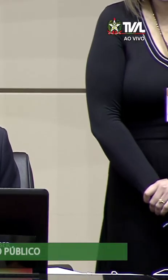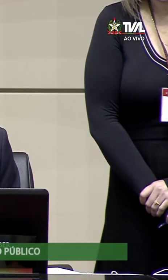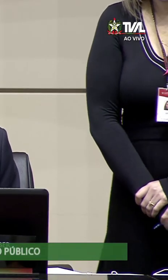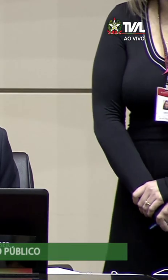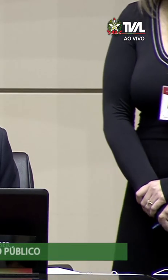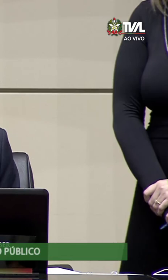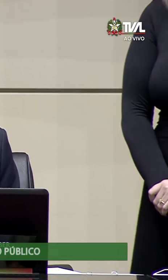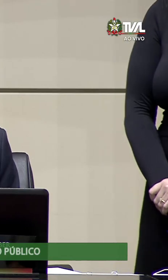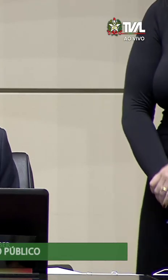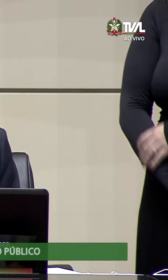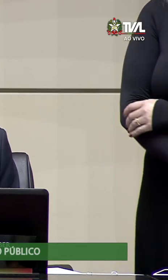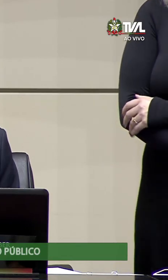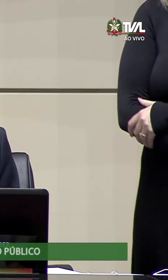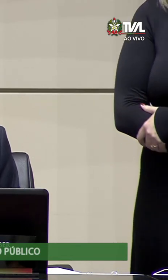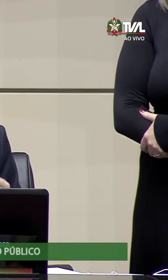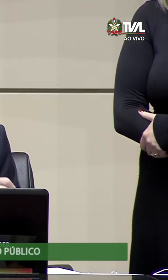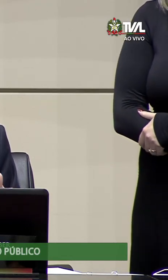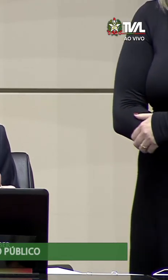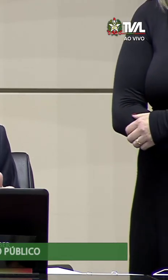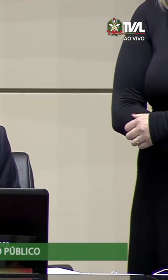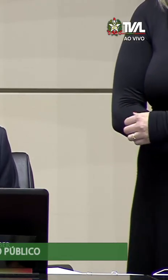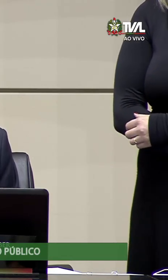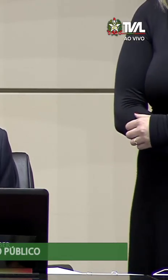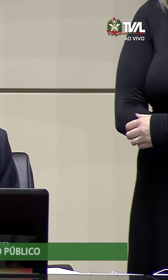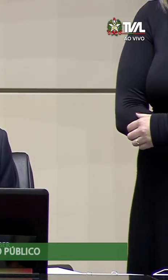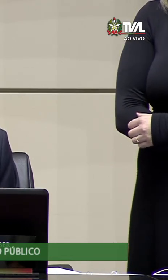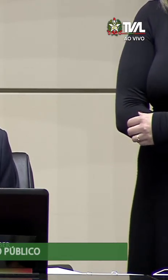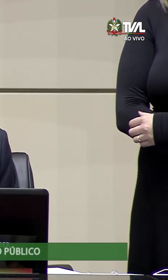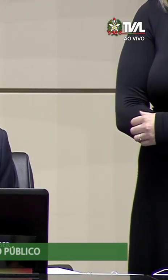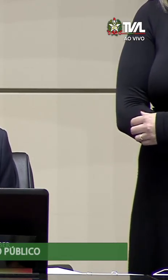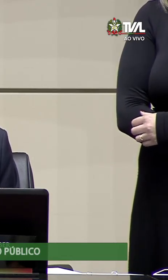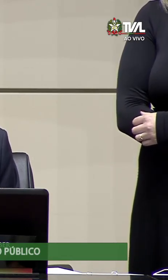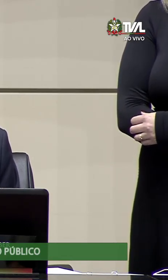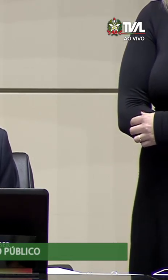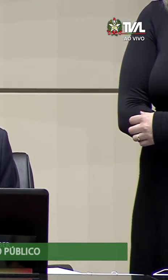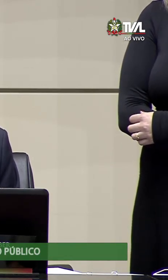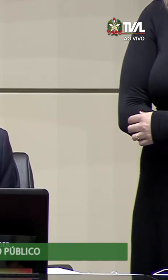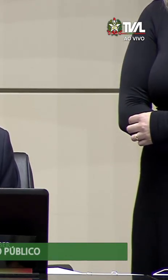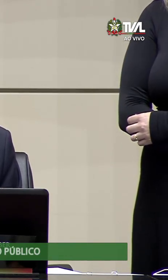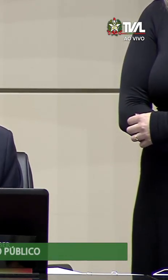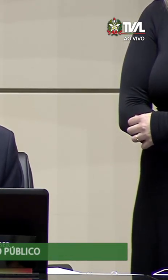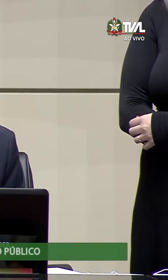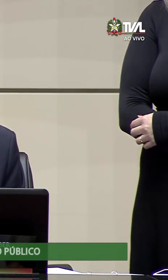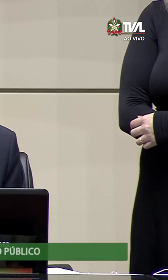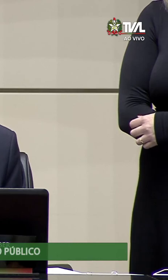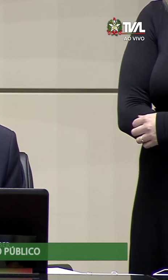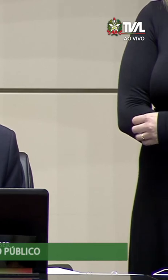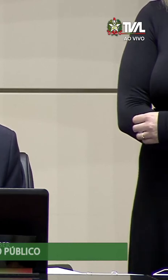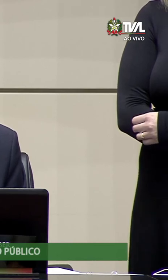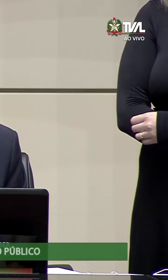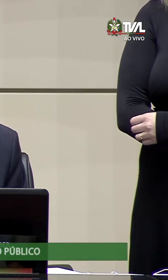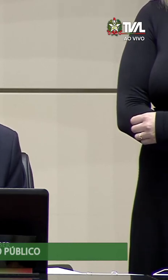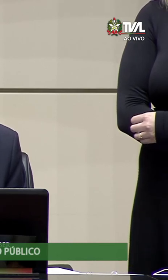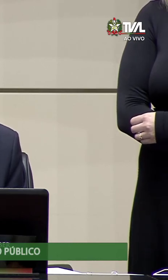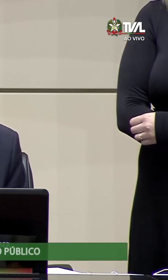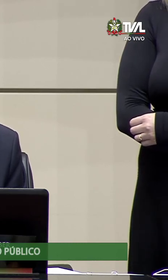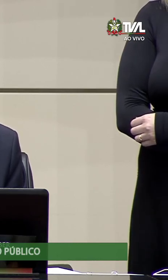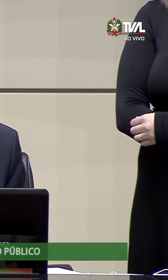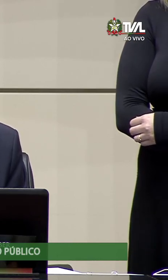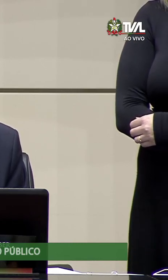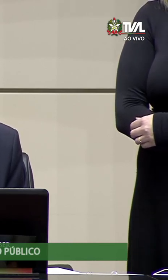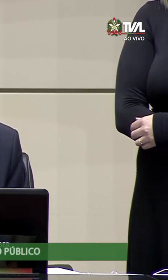bom. A gente está aqui presidindo, mas temos aí um vice-presidente que também contribui muito e temos aqui na sala também um grande